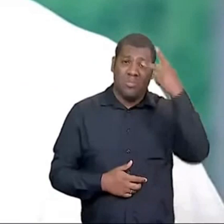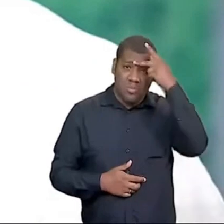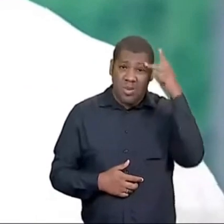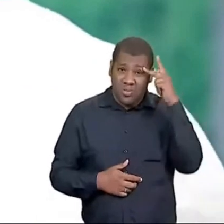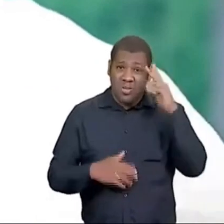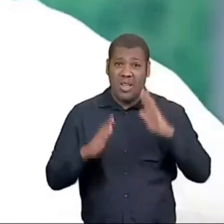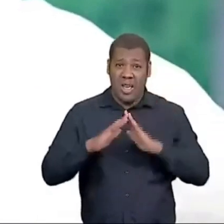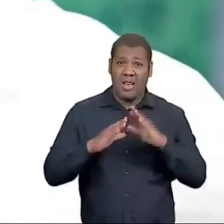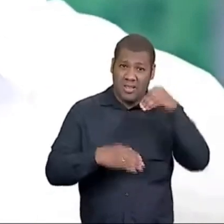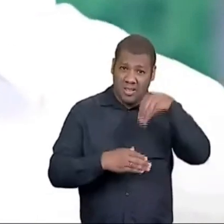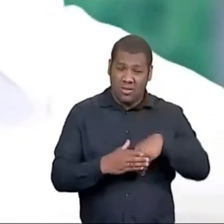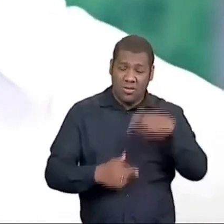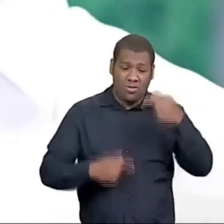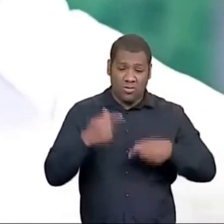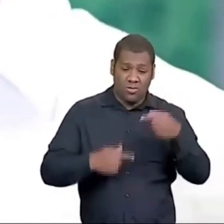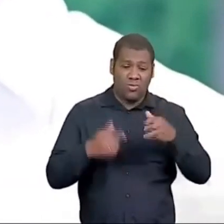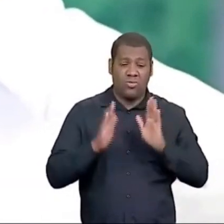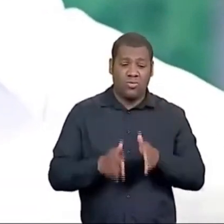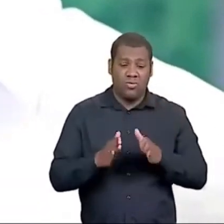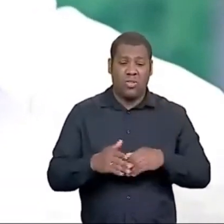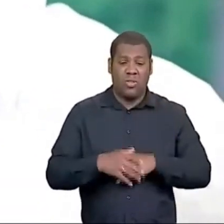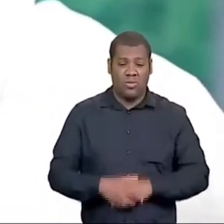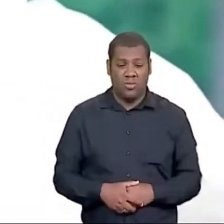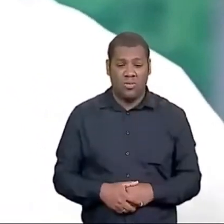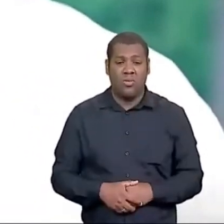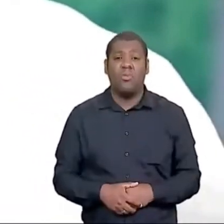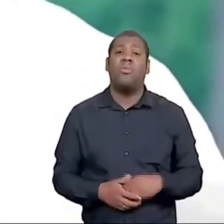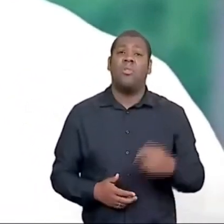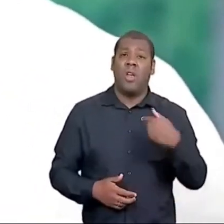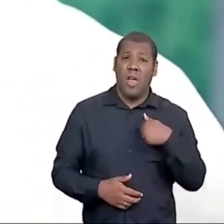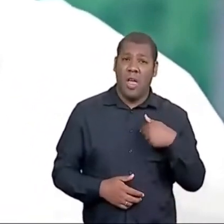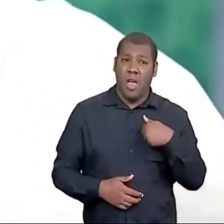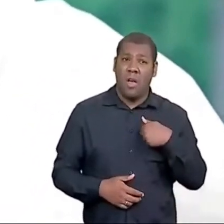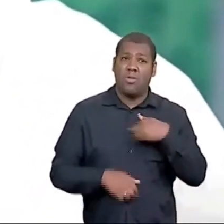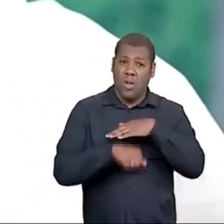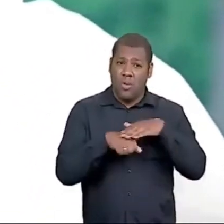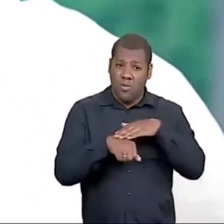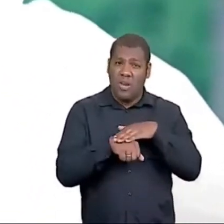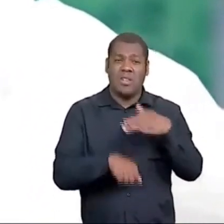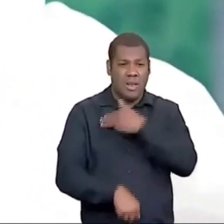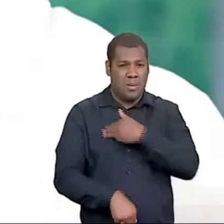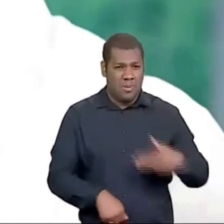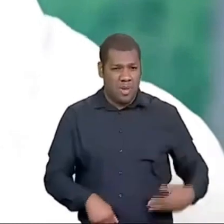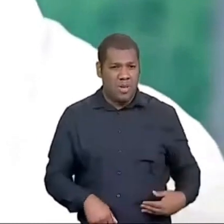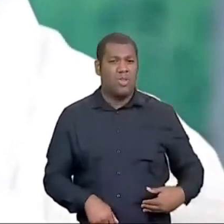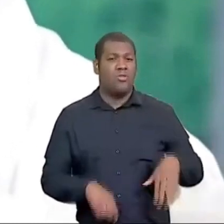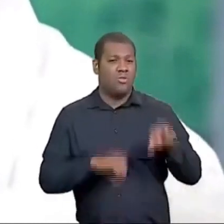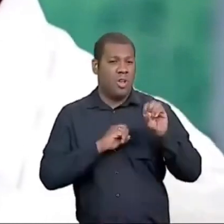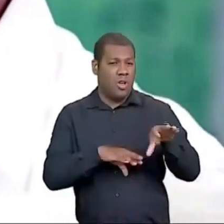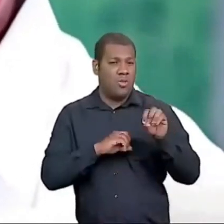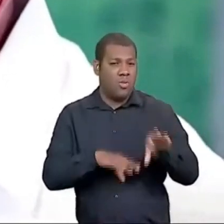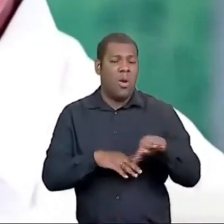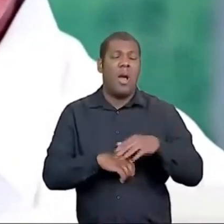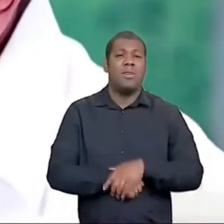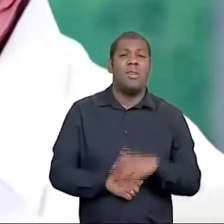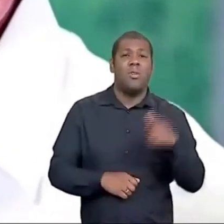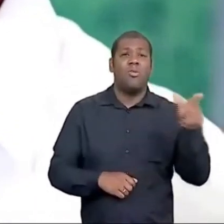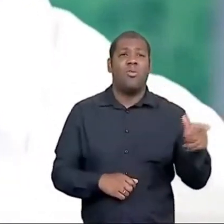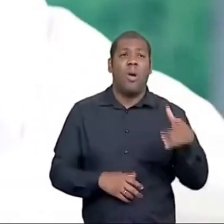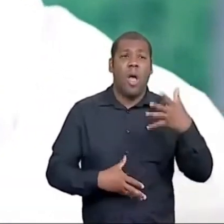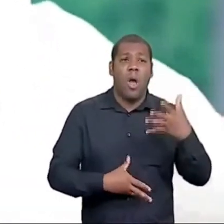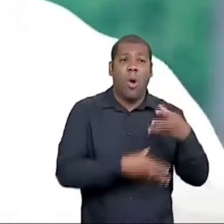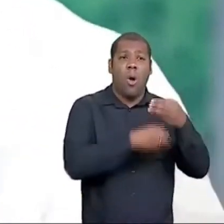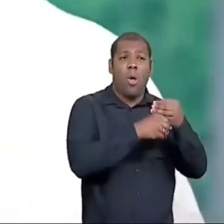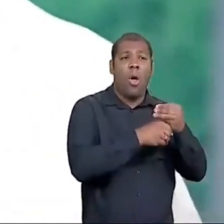que o ministro da Educação coloque no currículo escolar a questão do debate sobre o clima. Nós temos que ter aulas para as crianças